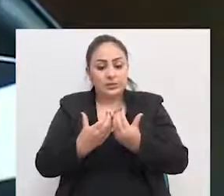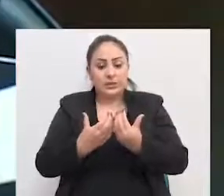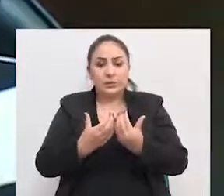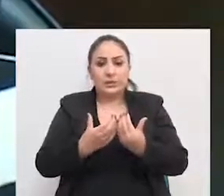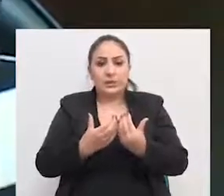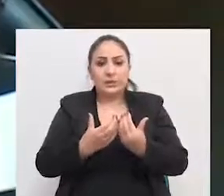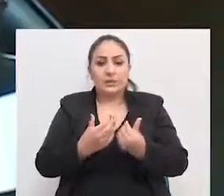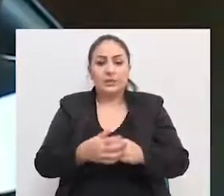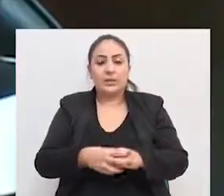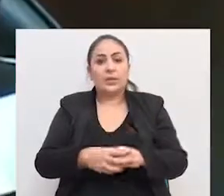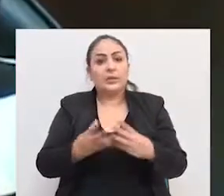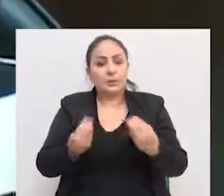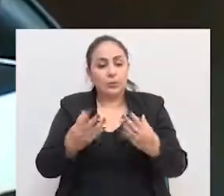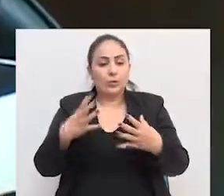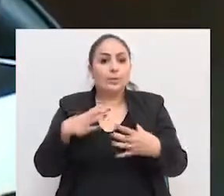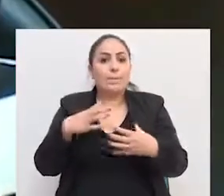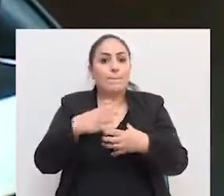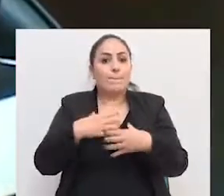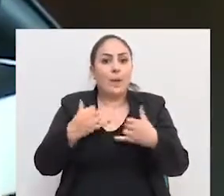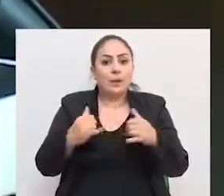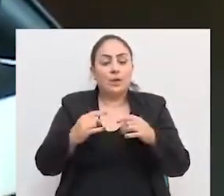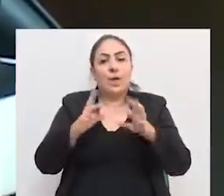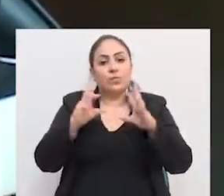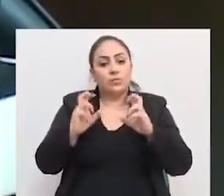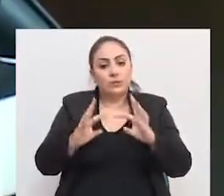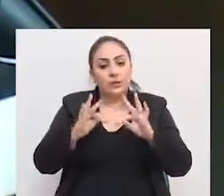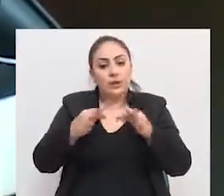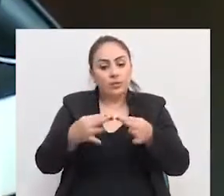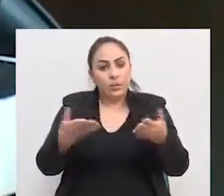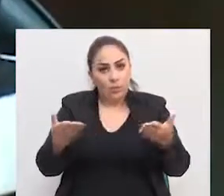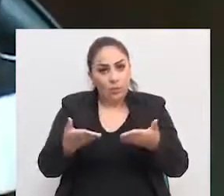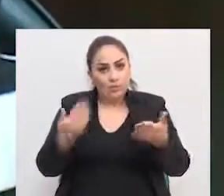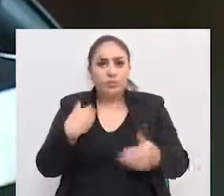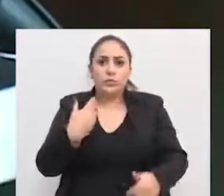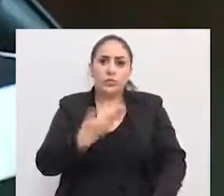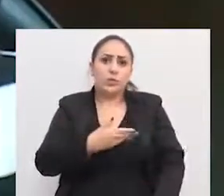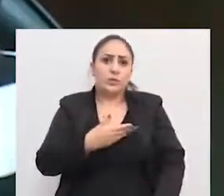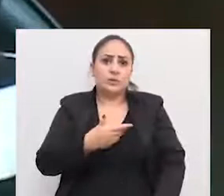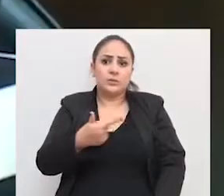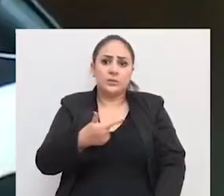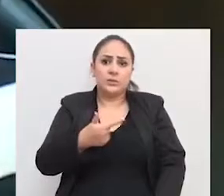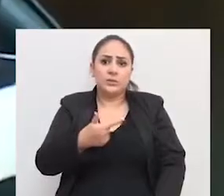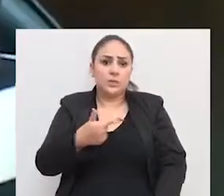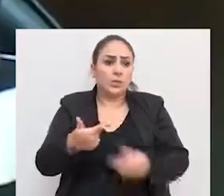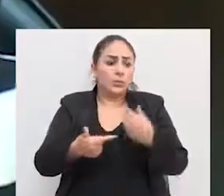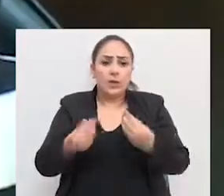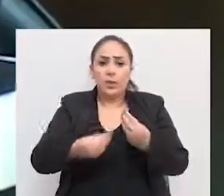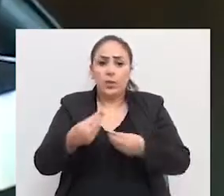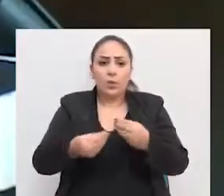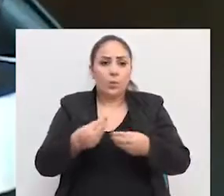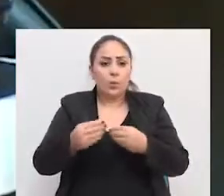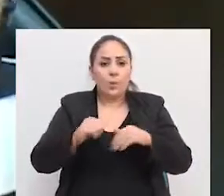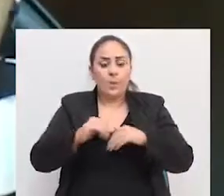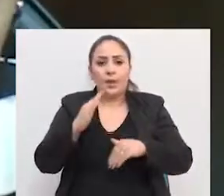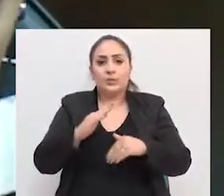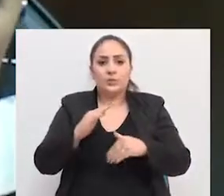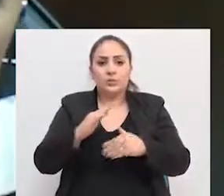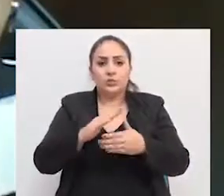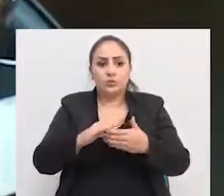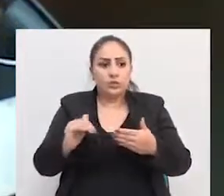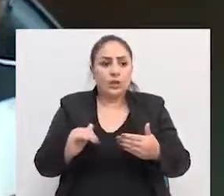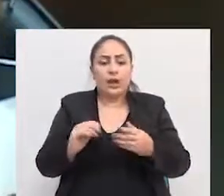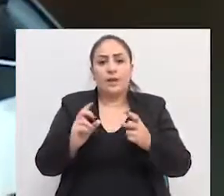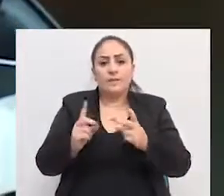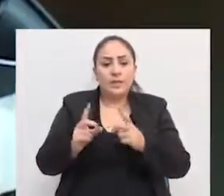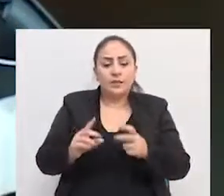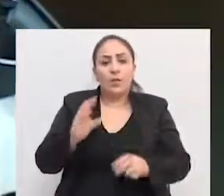comunidade, né? Vai ter muito impacto a questão das tecnologias. Hoje, a gente não tira mais o recurso